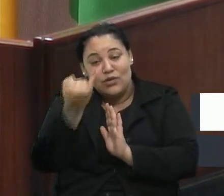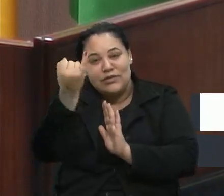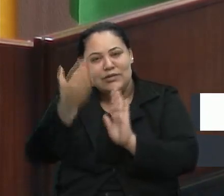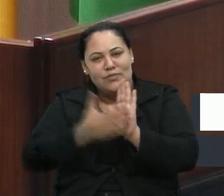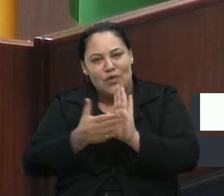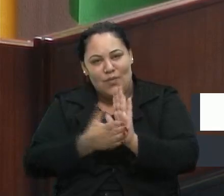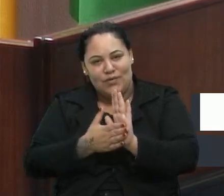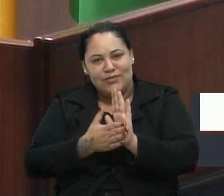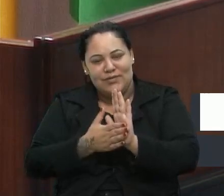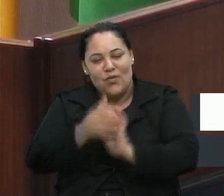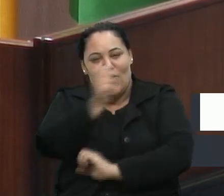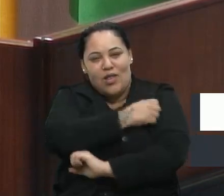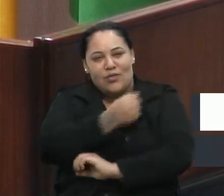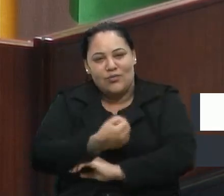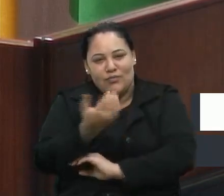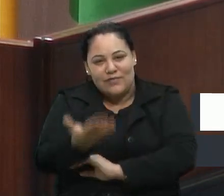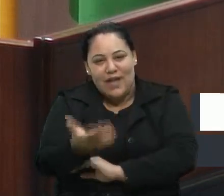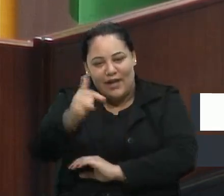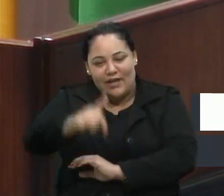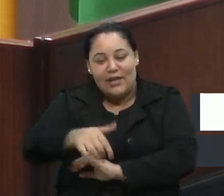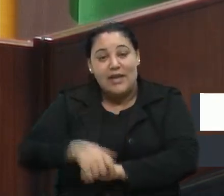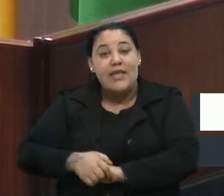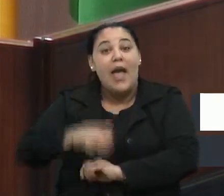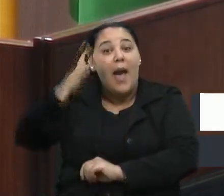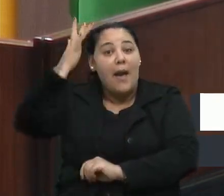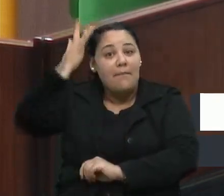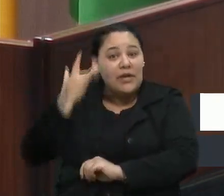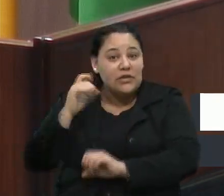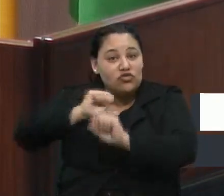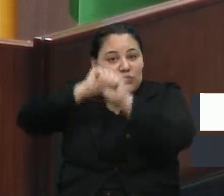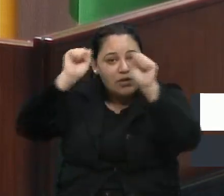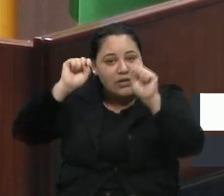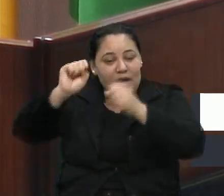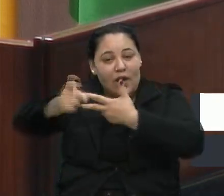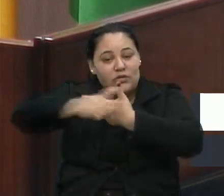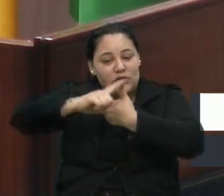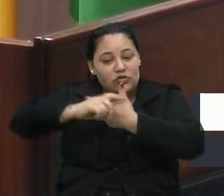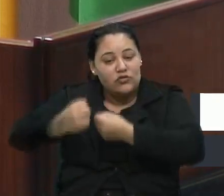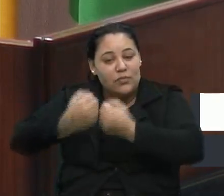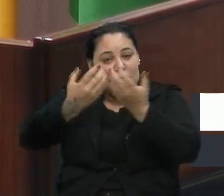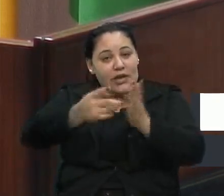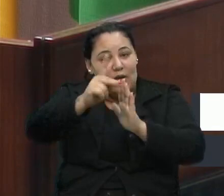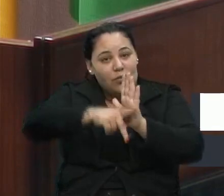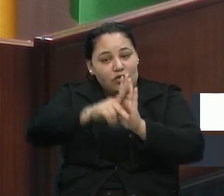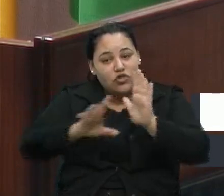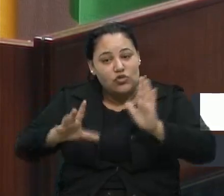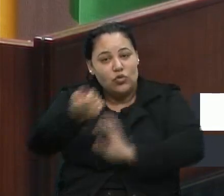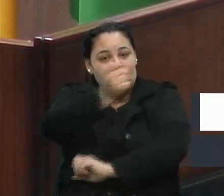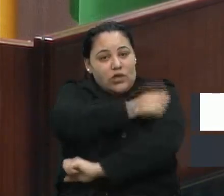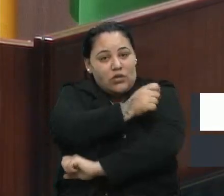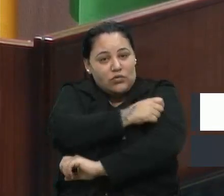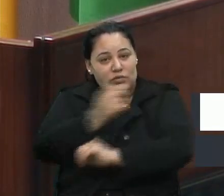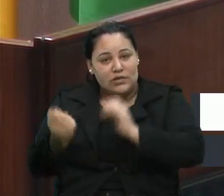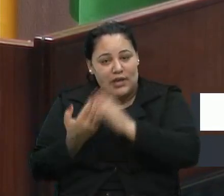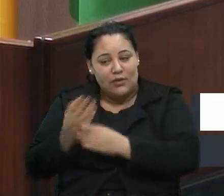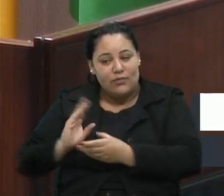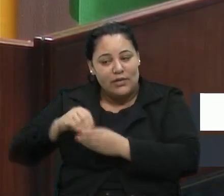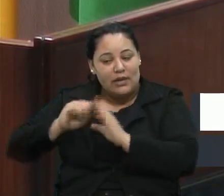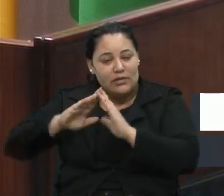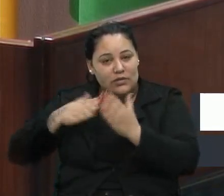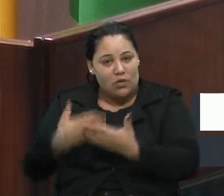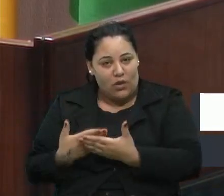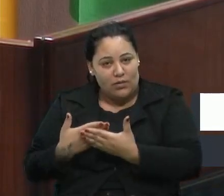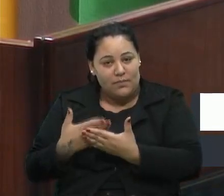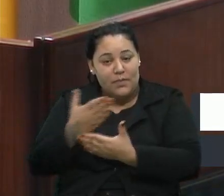deles e Elas serão entregues então amanhã ao executivo que vai fazer o encaminhamento também paraas paraas secretarias que foram